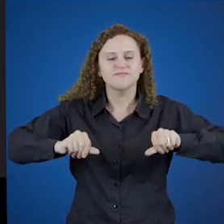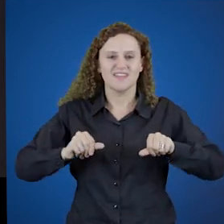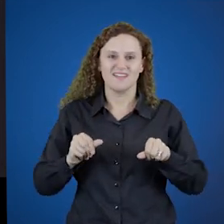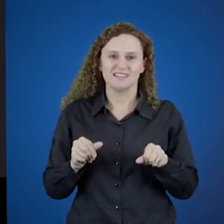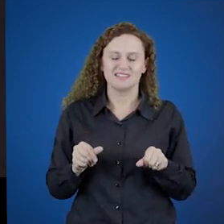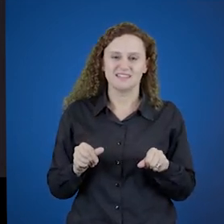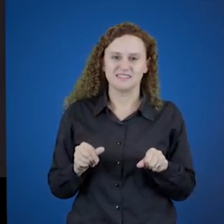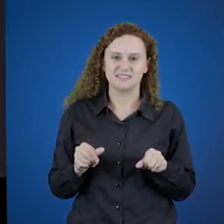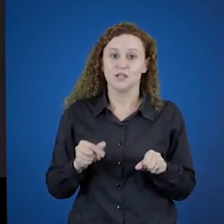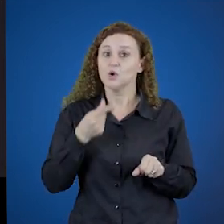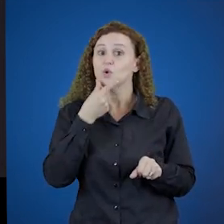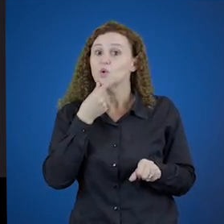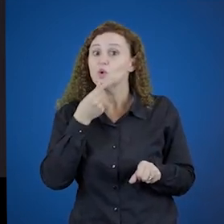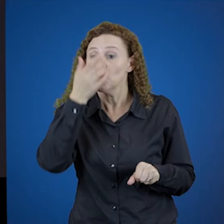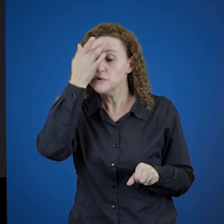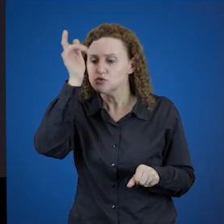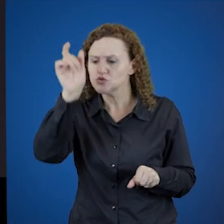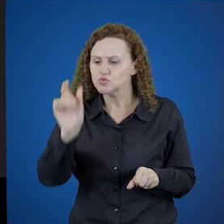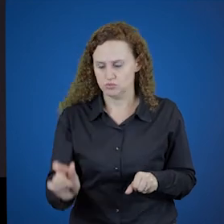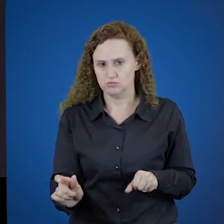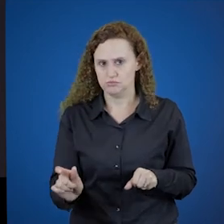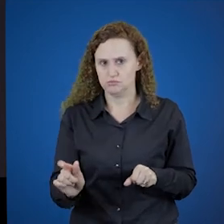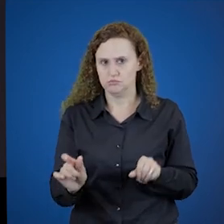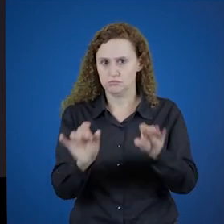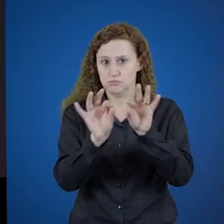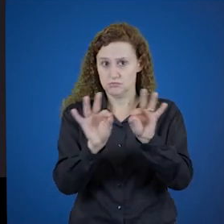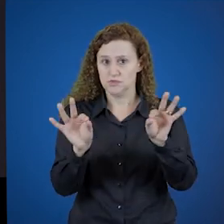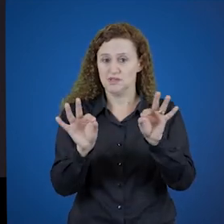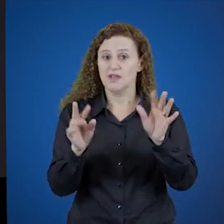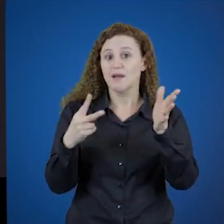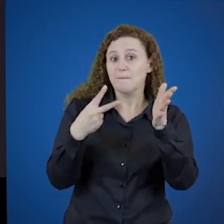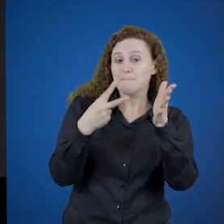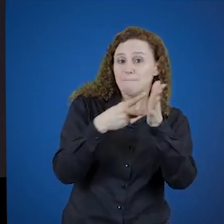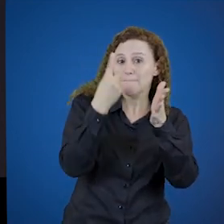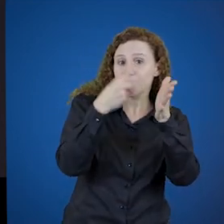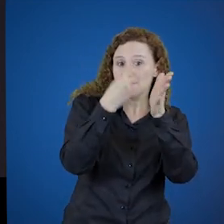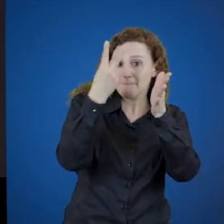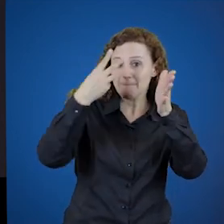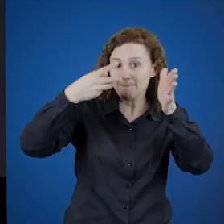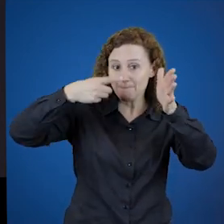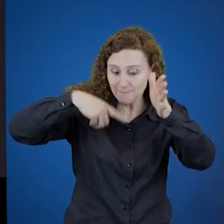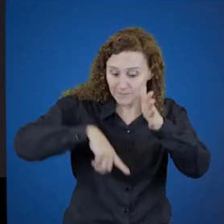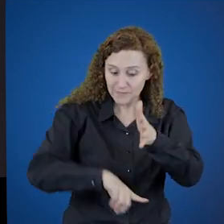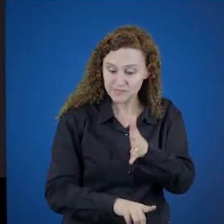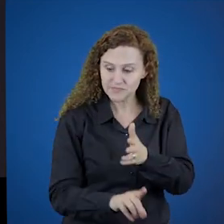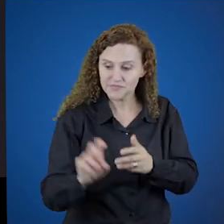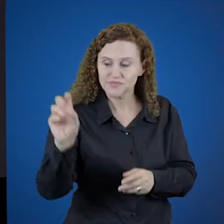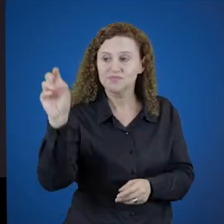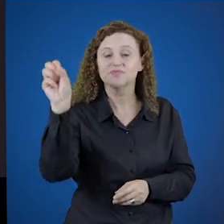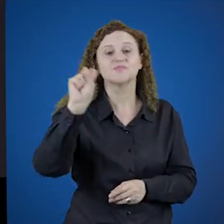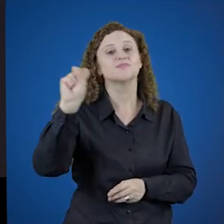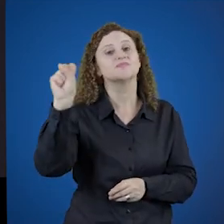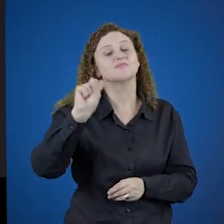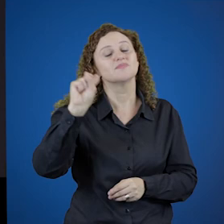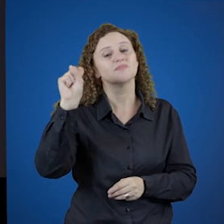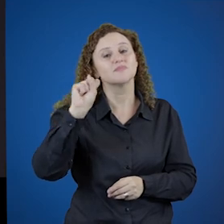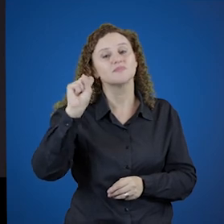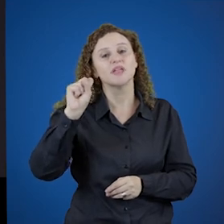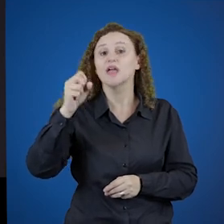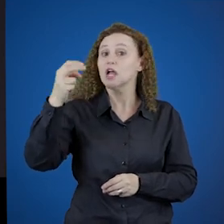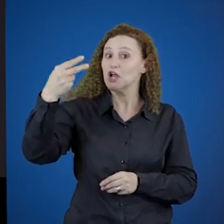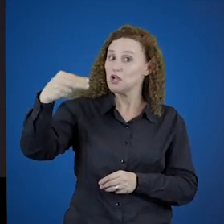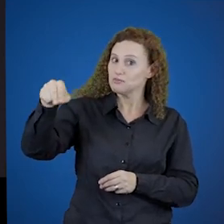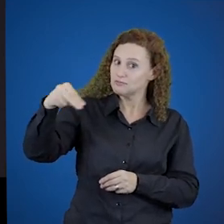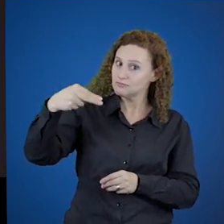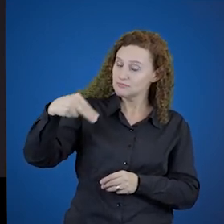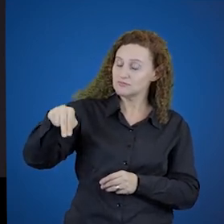a terra homem sujeito da oração homem pertence a segunda declinação e está no singular